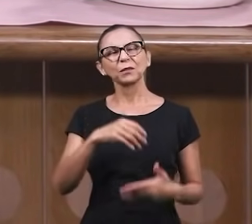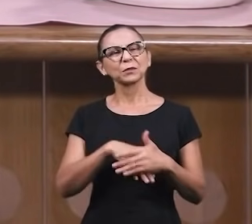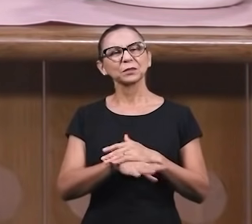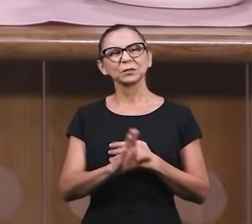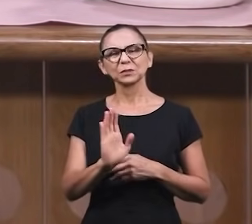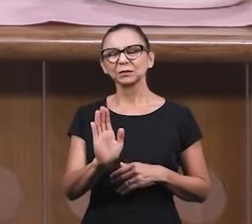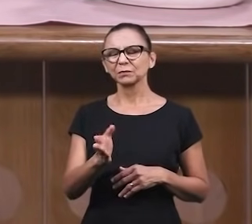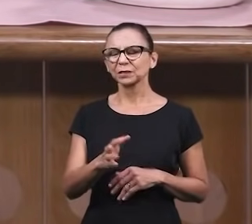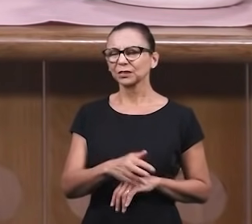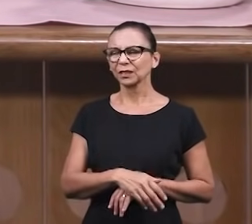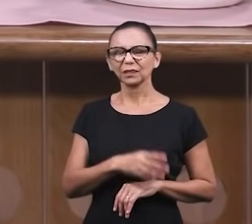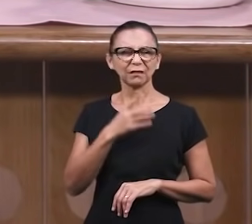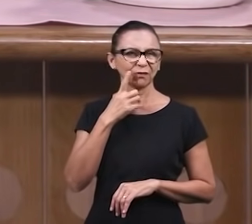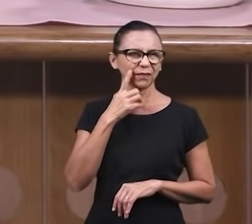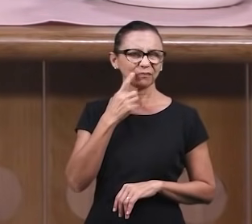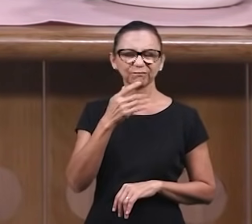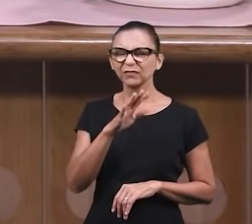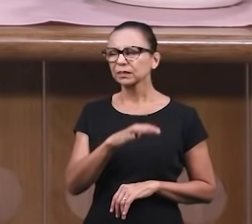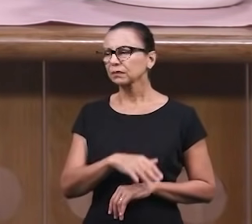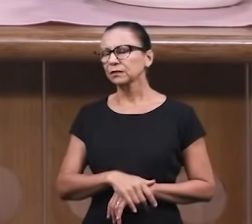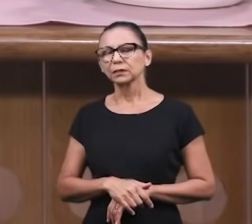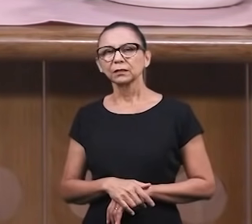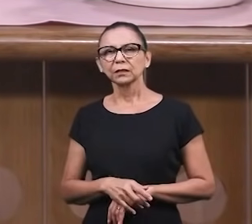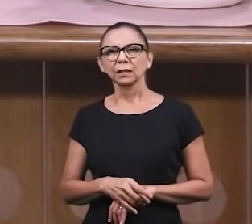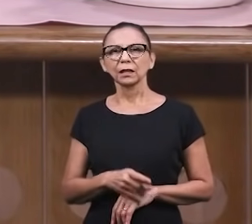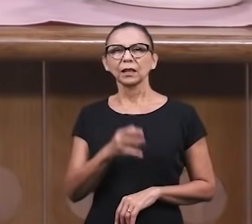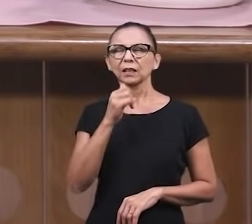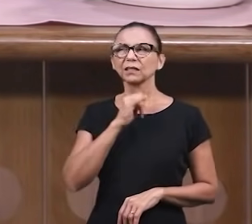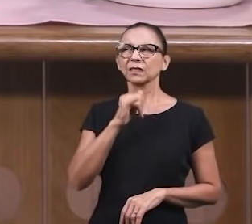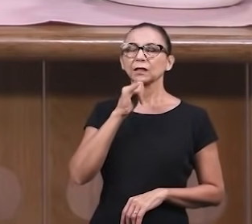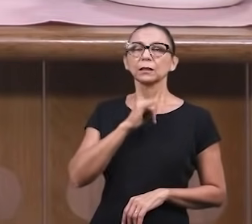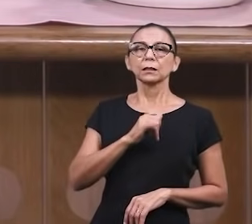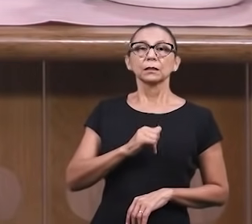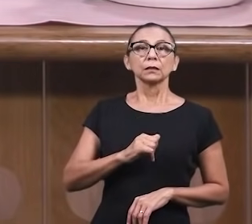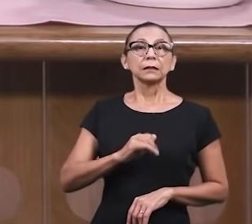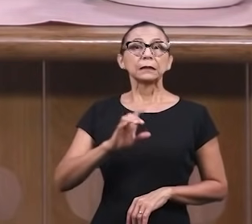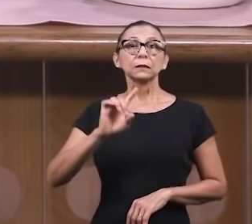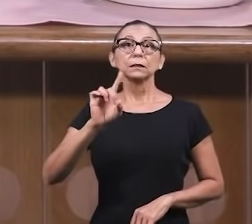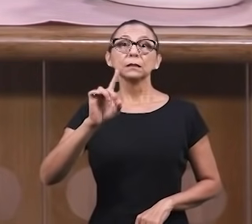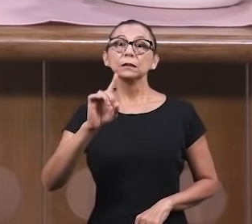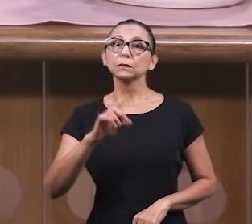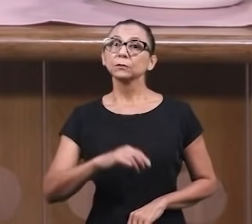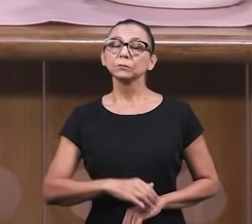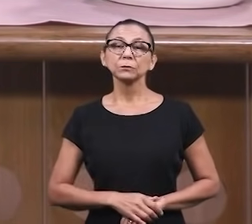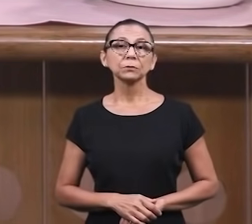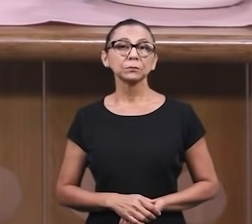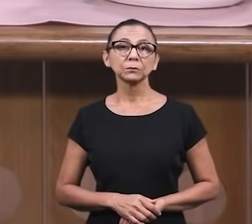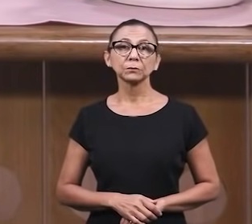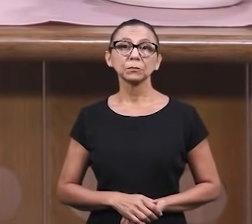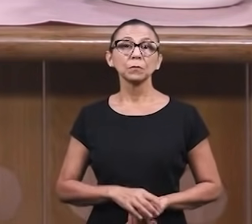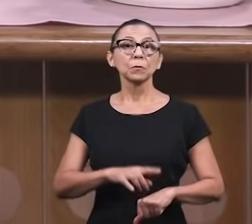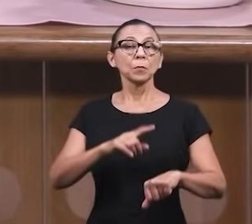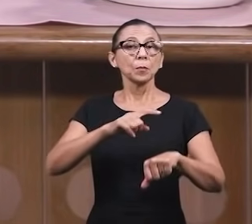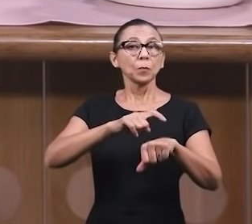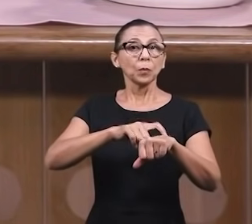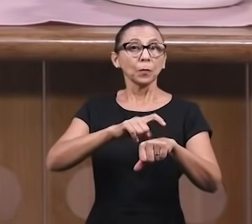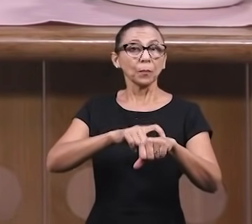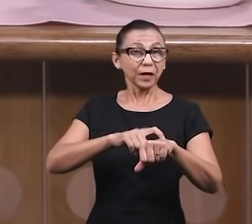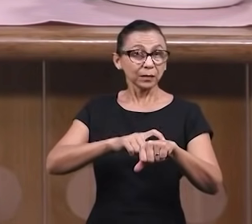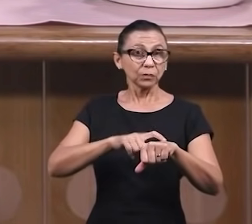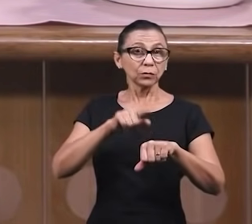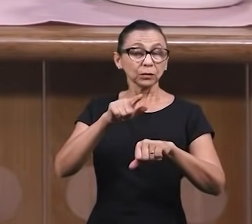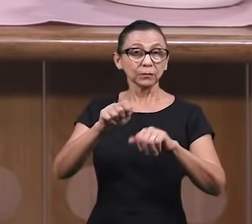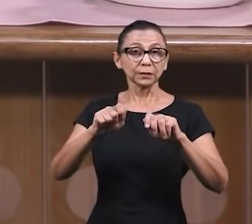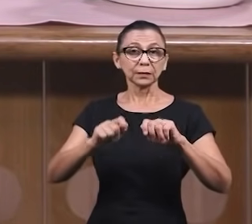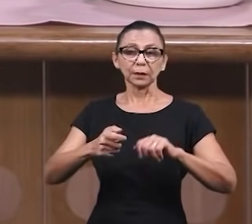corriqueira, por acaso. Não. Ali é um momento onde o Espírito Santo, ele exerce